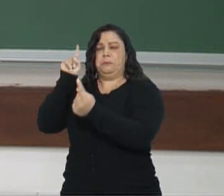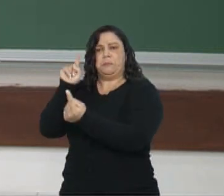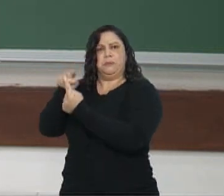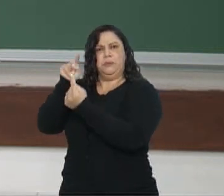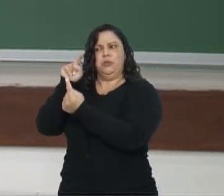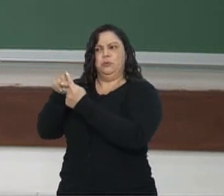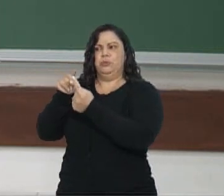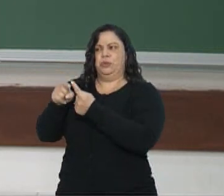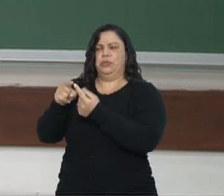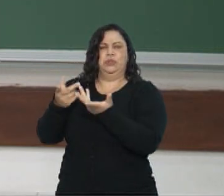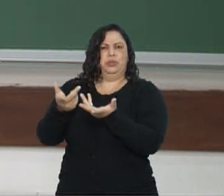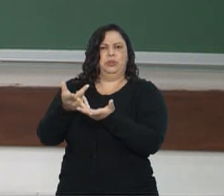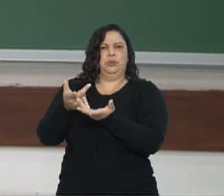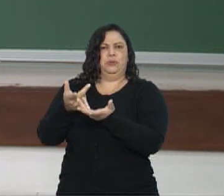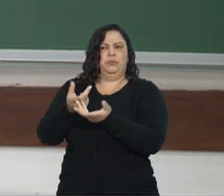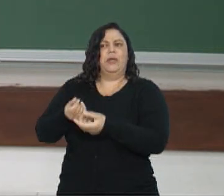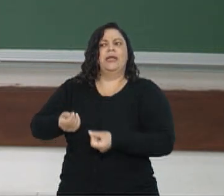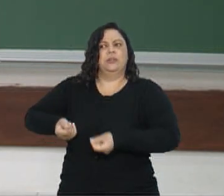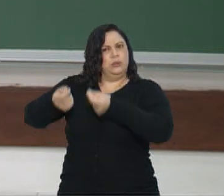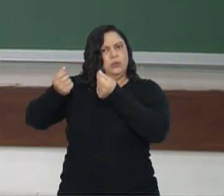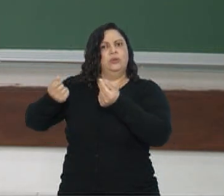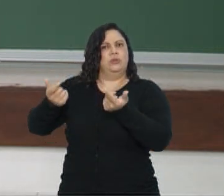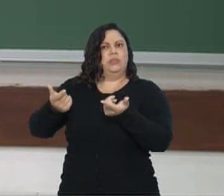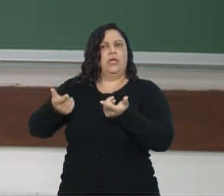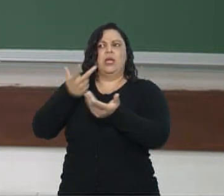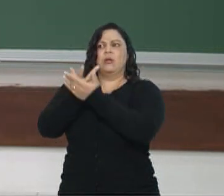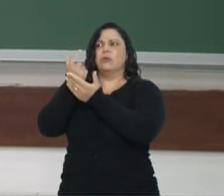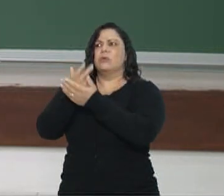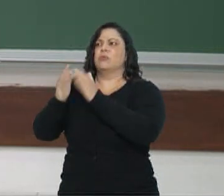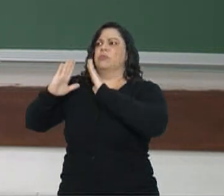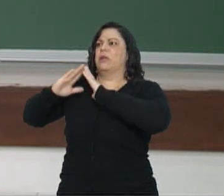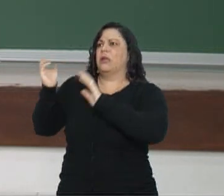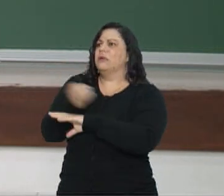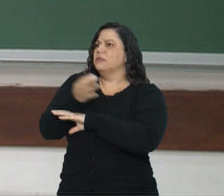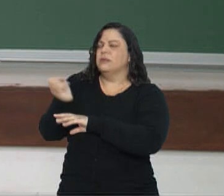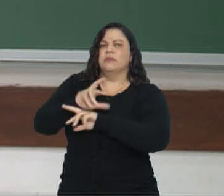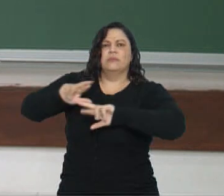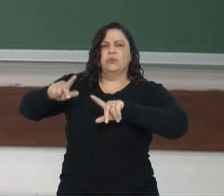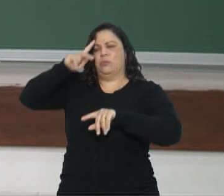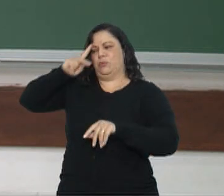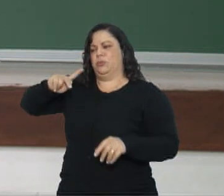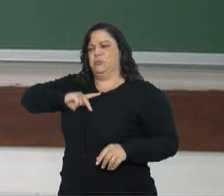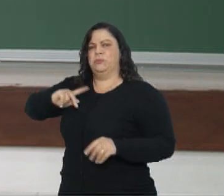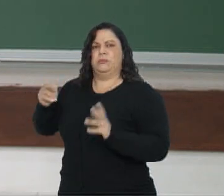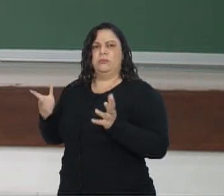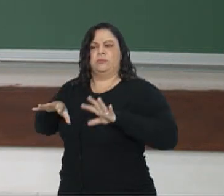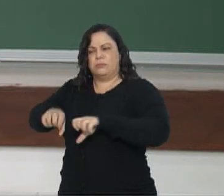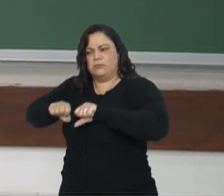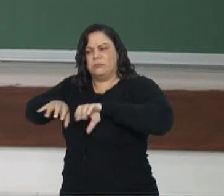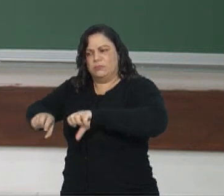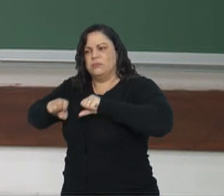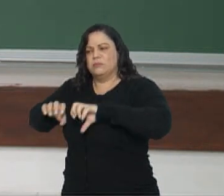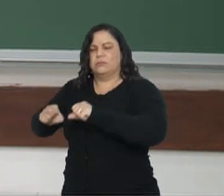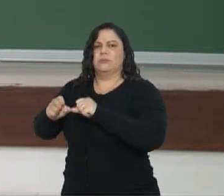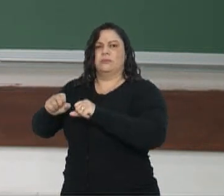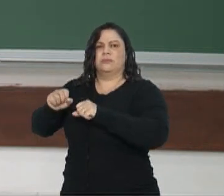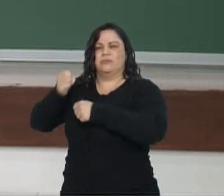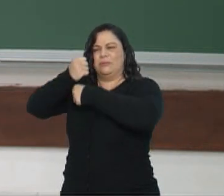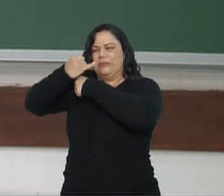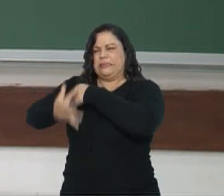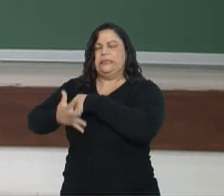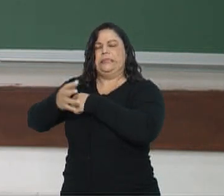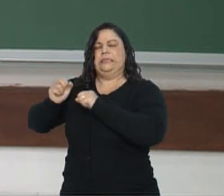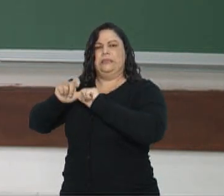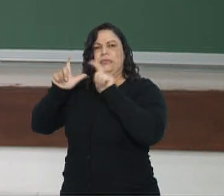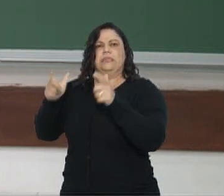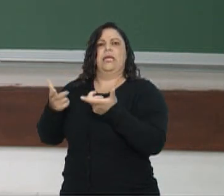dessas viajar nas férias, numa dessas comprar uma casa nova, um carro novo. É por egoísmo desse padeiro, dele querer o seu carro, a sua viagem,